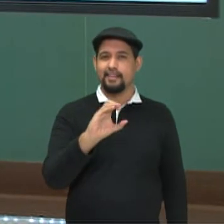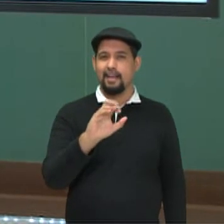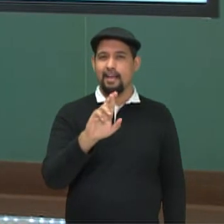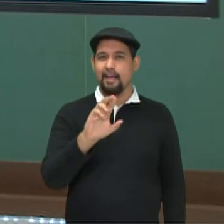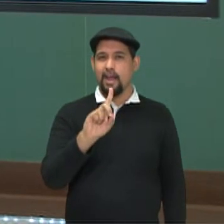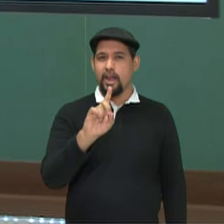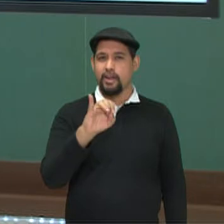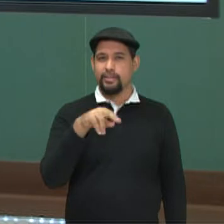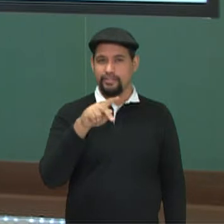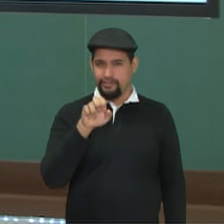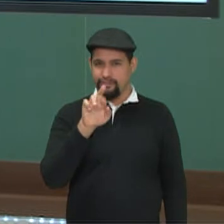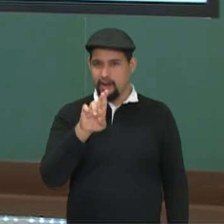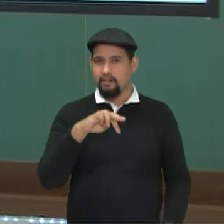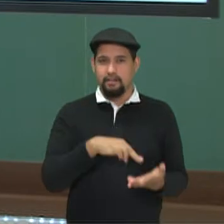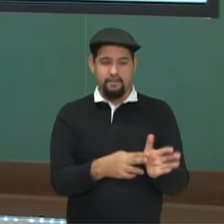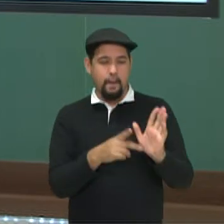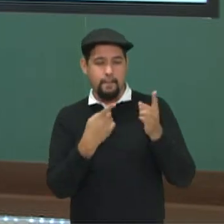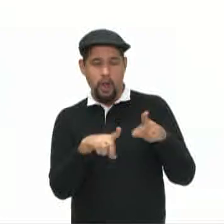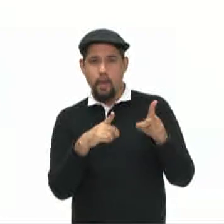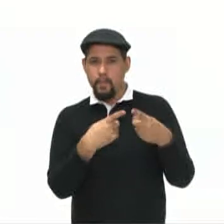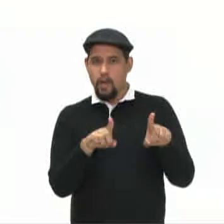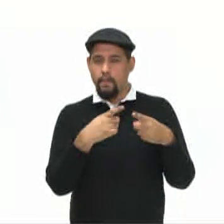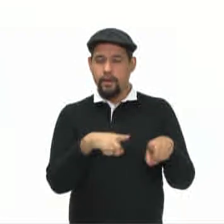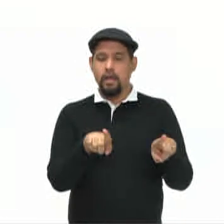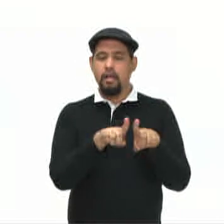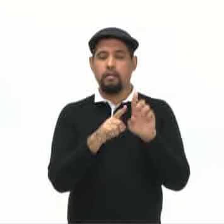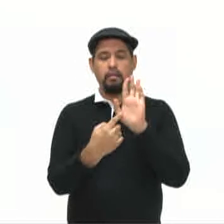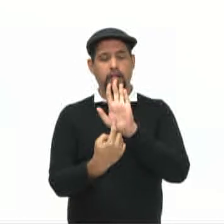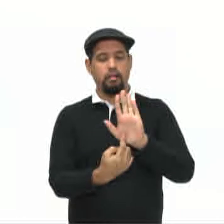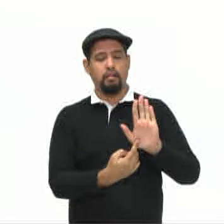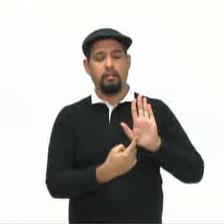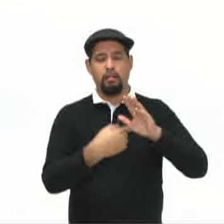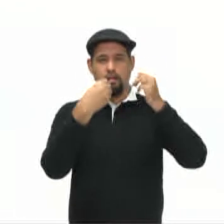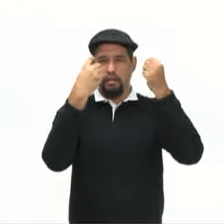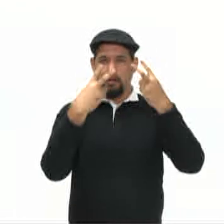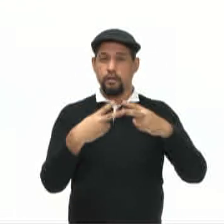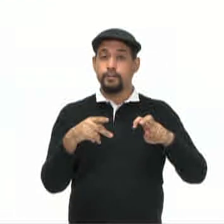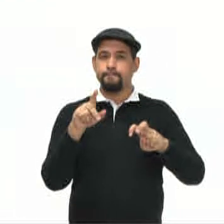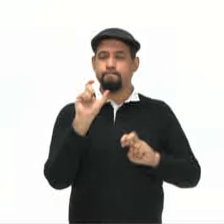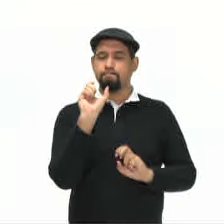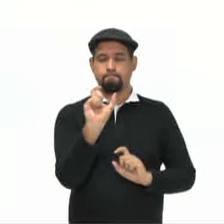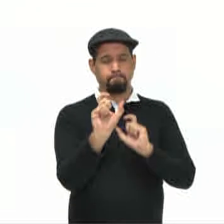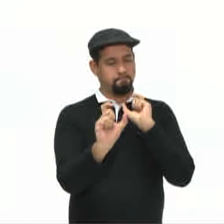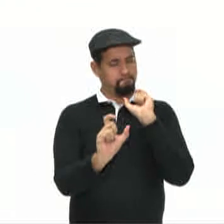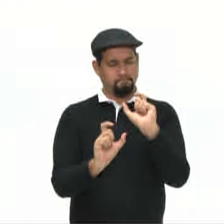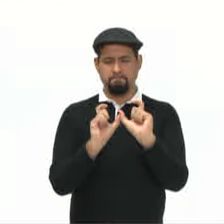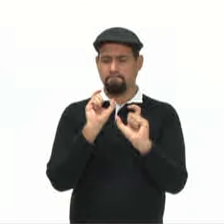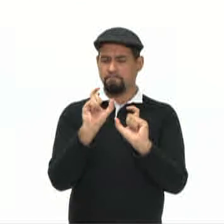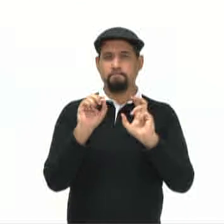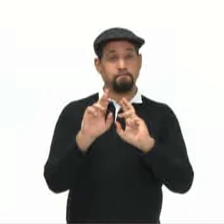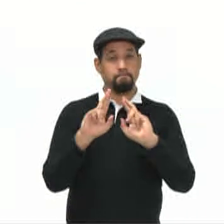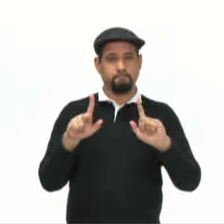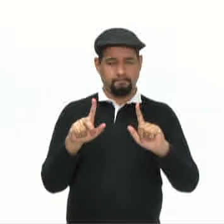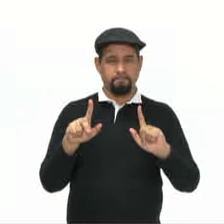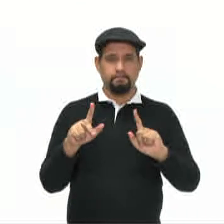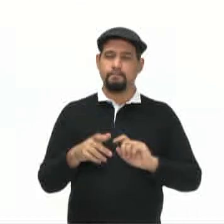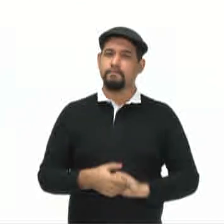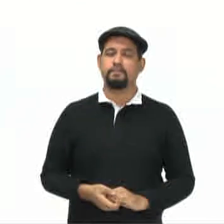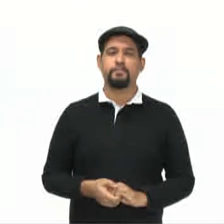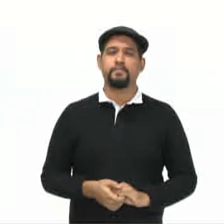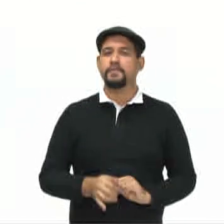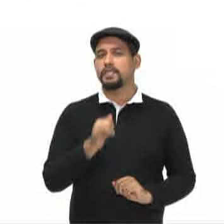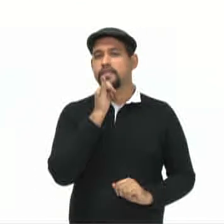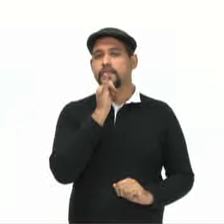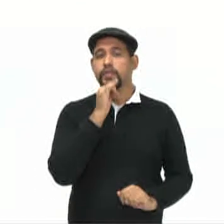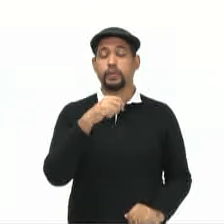provocação. Por apresentar um argumento utilizando-se de palavras não tão comuns no cotidiano,